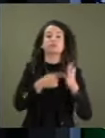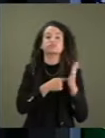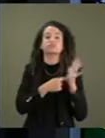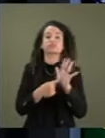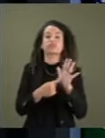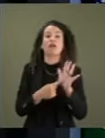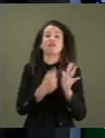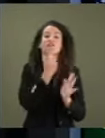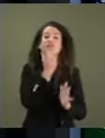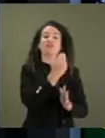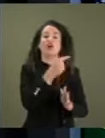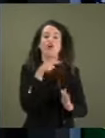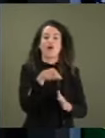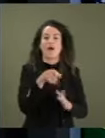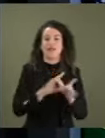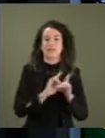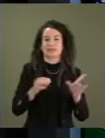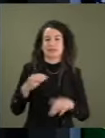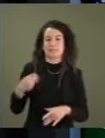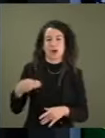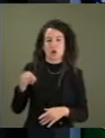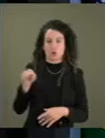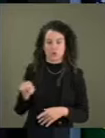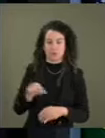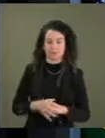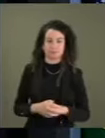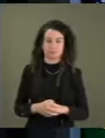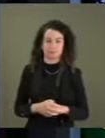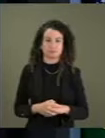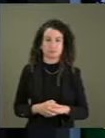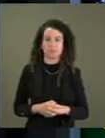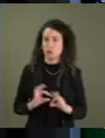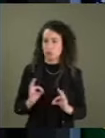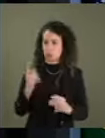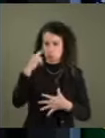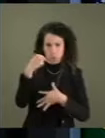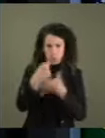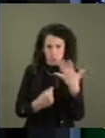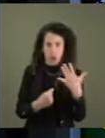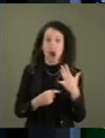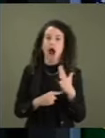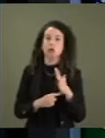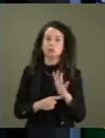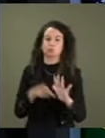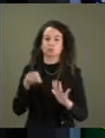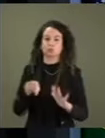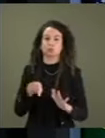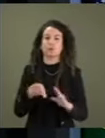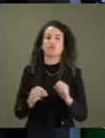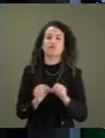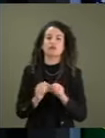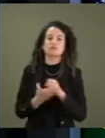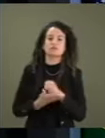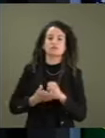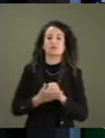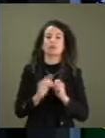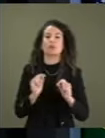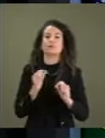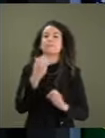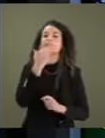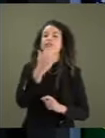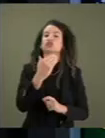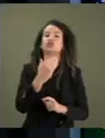da maconha. Todas essas questões ajudaram a fundamentar um pedido de impeachment que